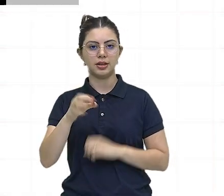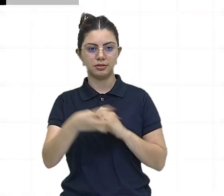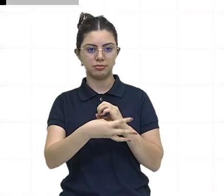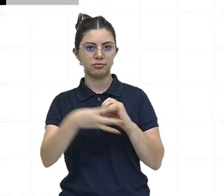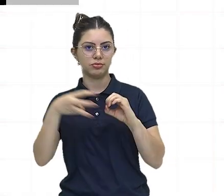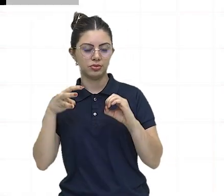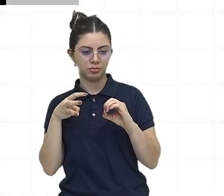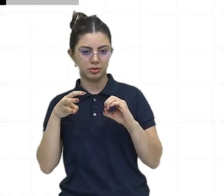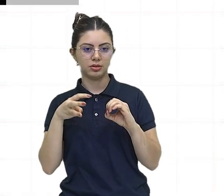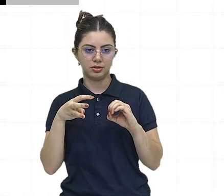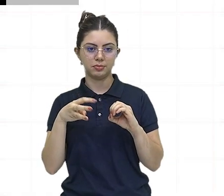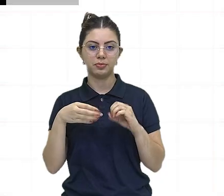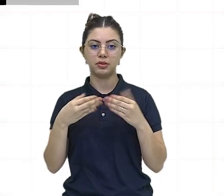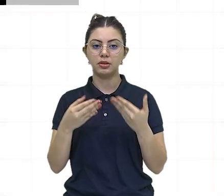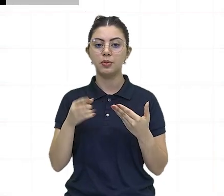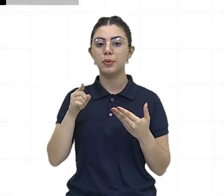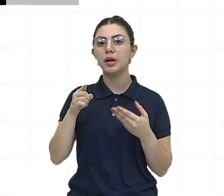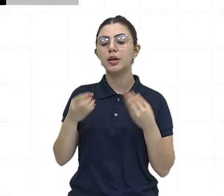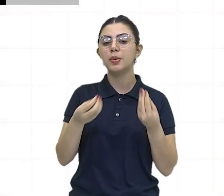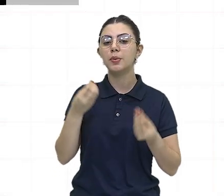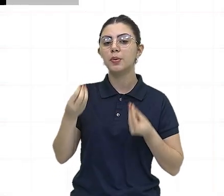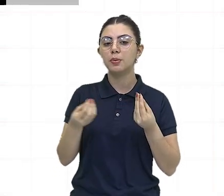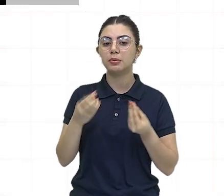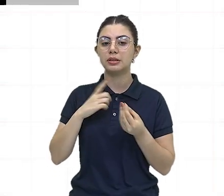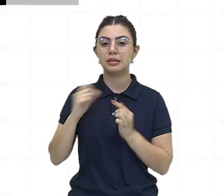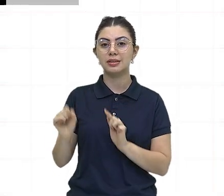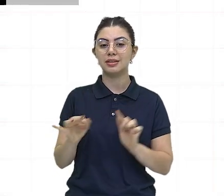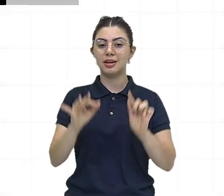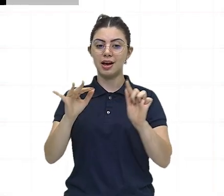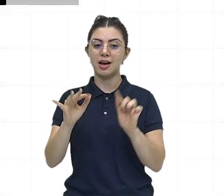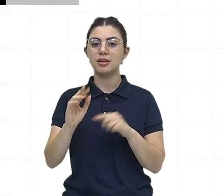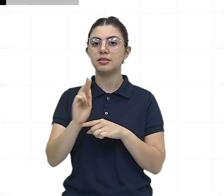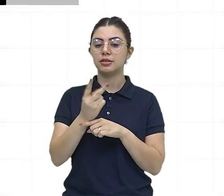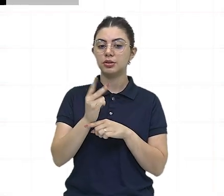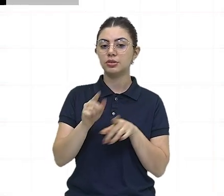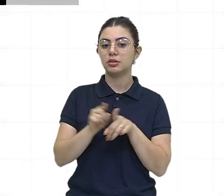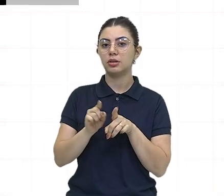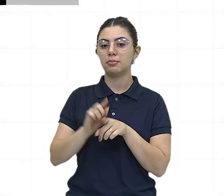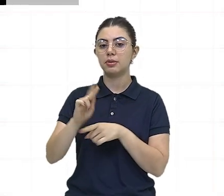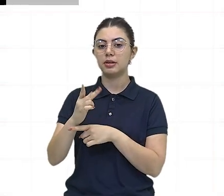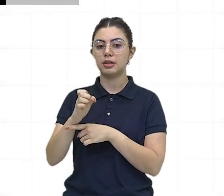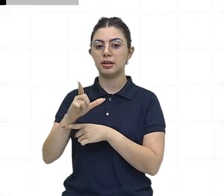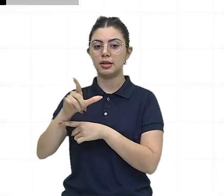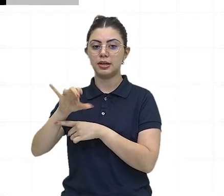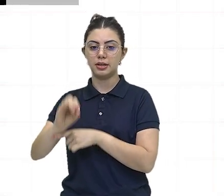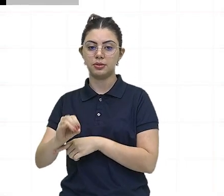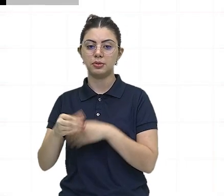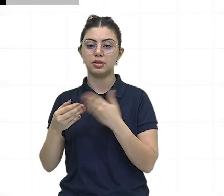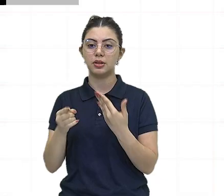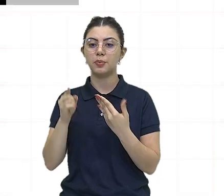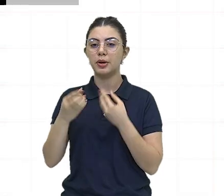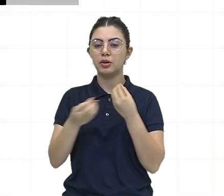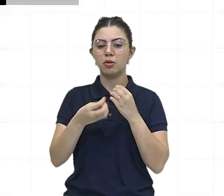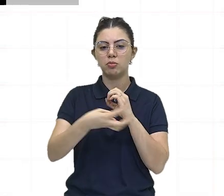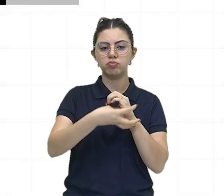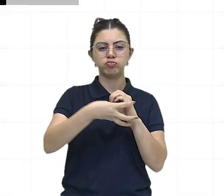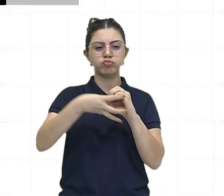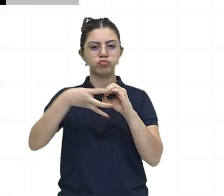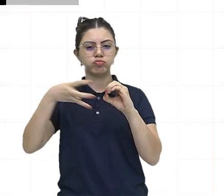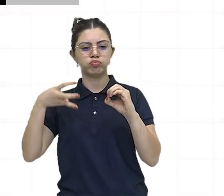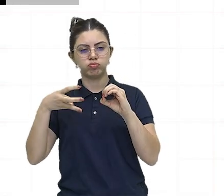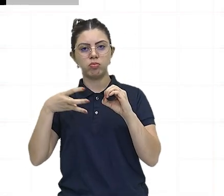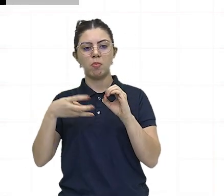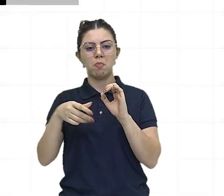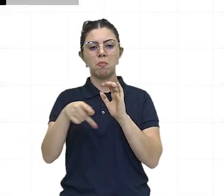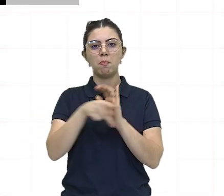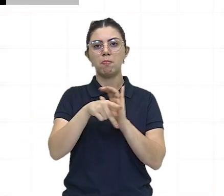falado, e ele também é conhecido pela grande mancha vermelha, que é uma tempestade que já dura séculos. Ele tem